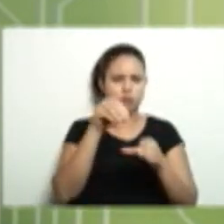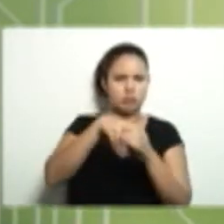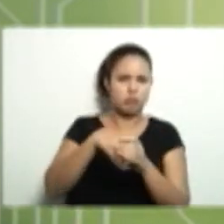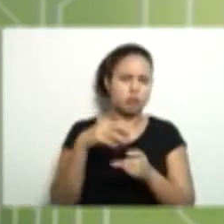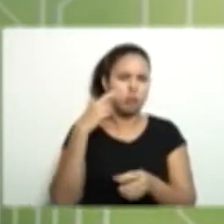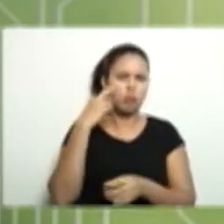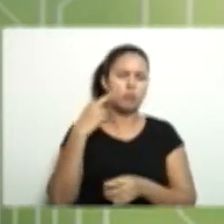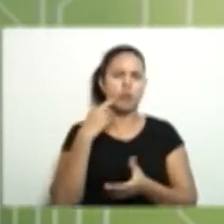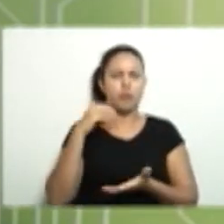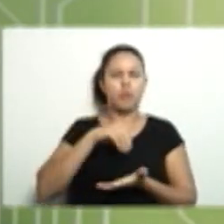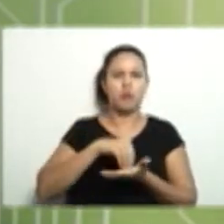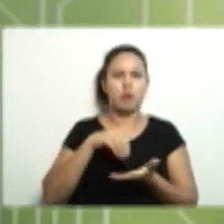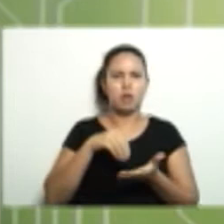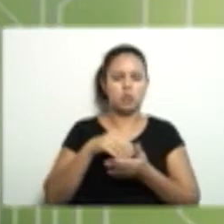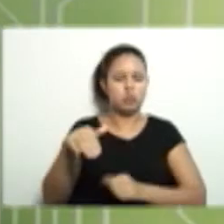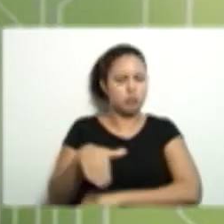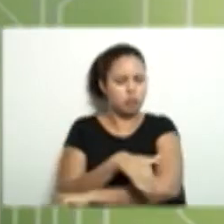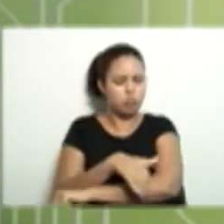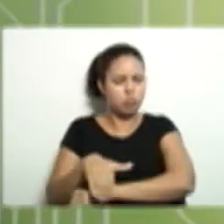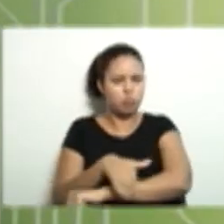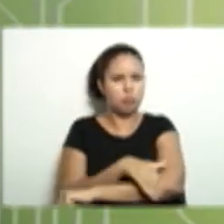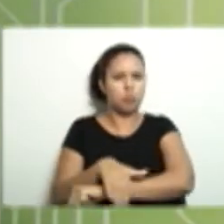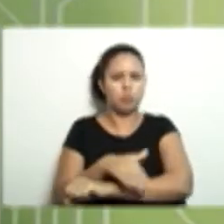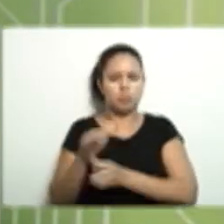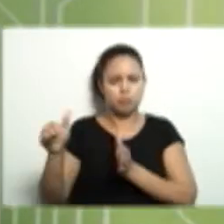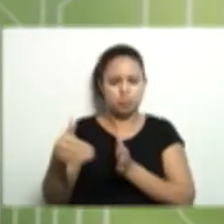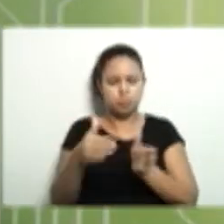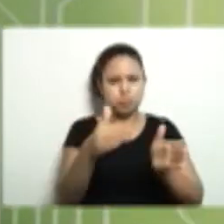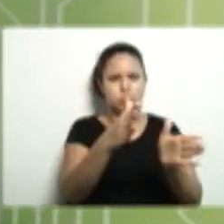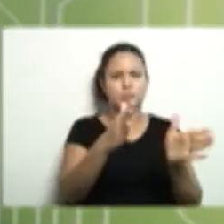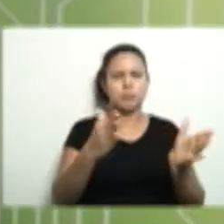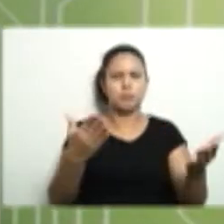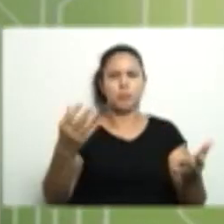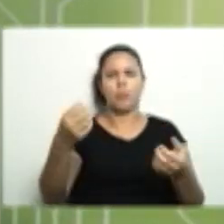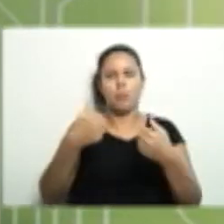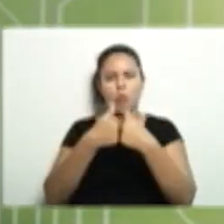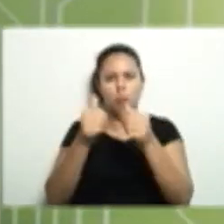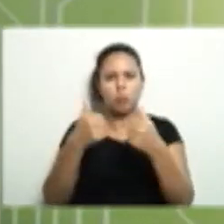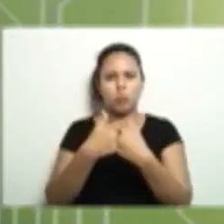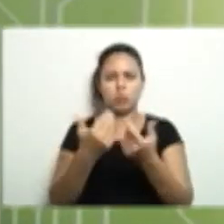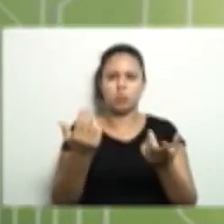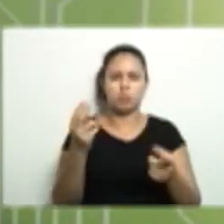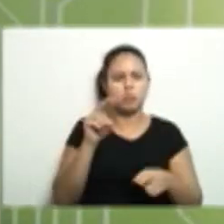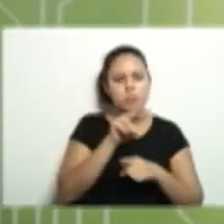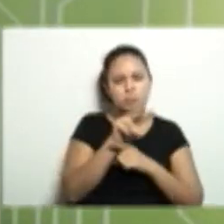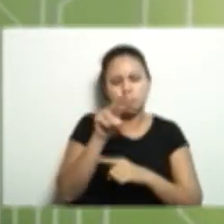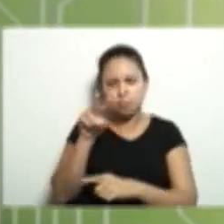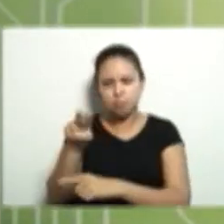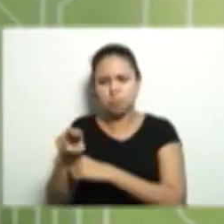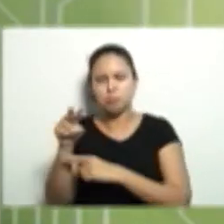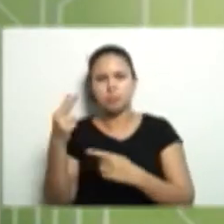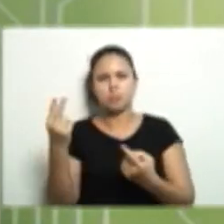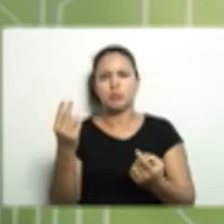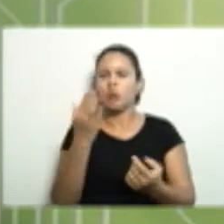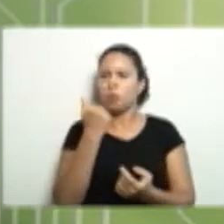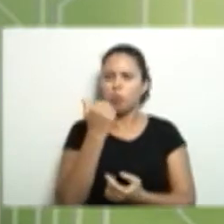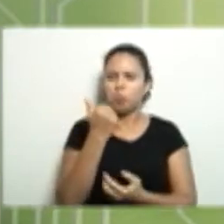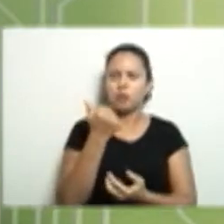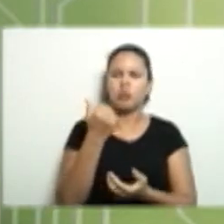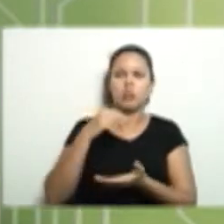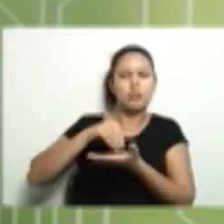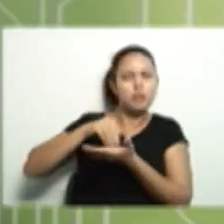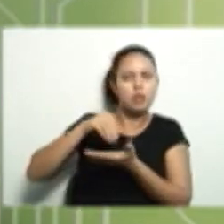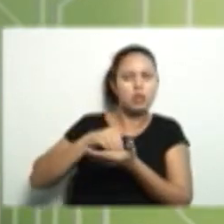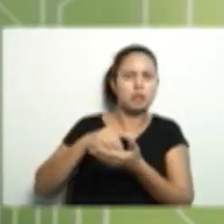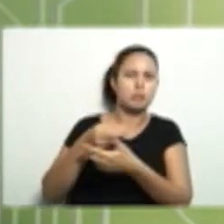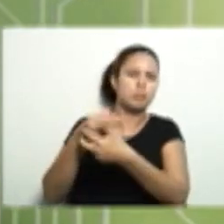saneamento básico, com educação, com transporte, nós temos dificuldades com a nossa segurança, questão alimentícia, a gente tem poucas variedades,